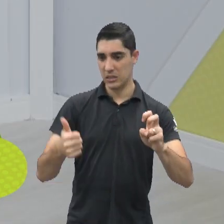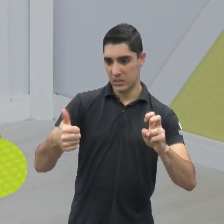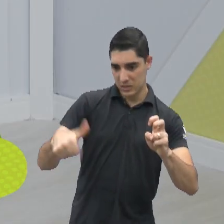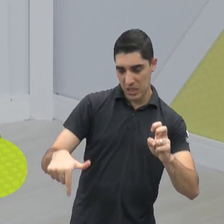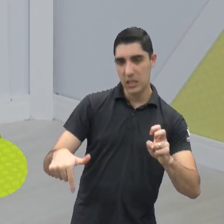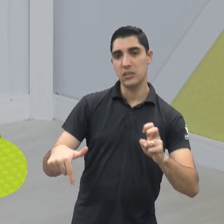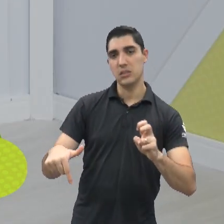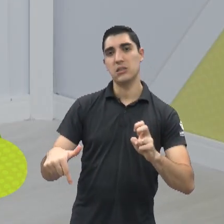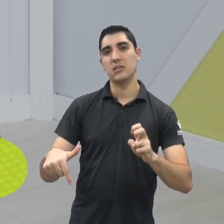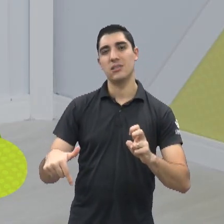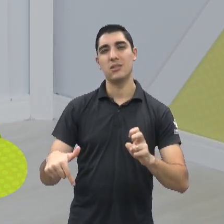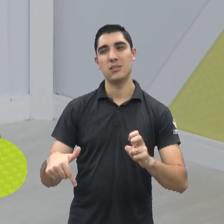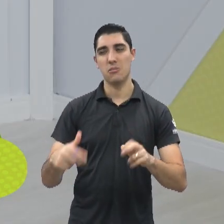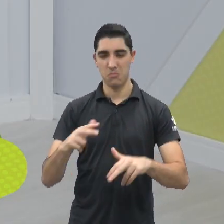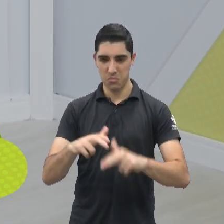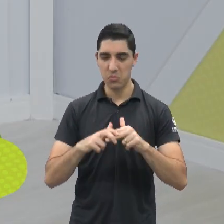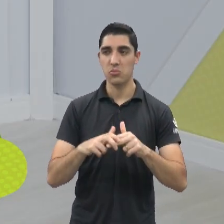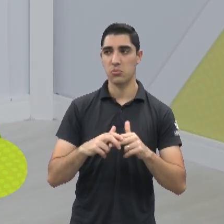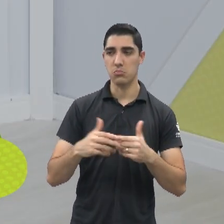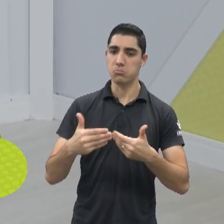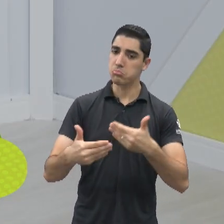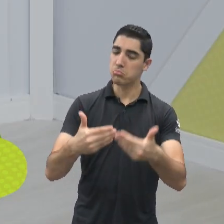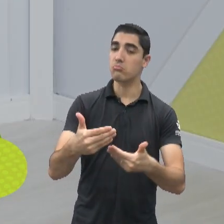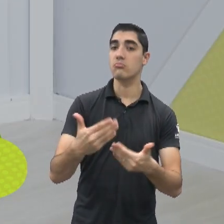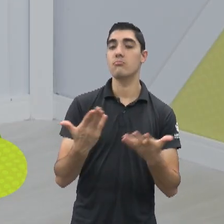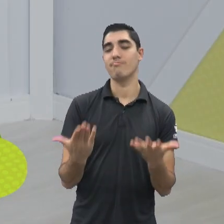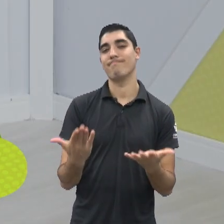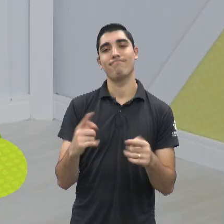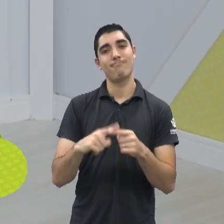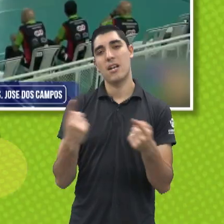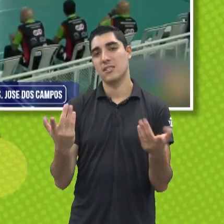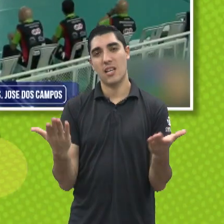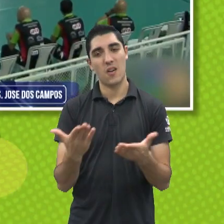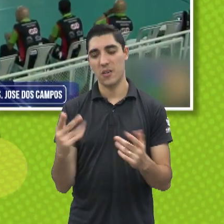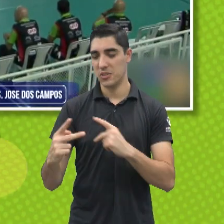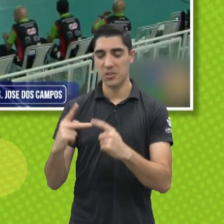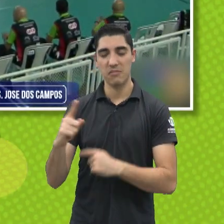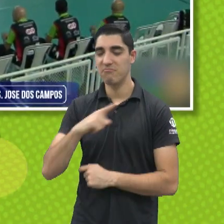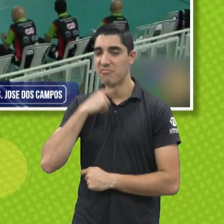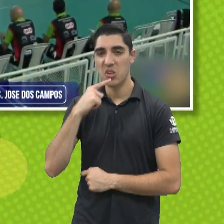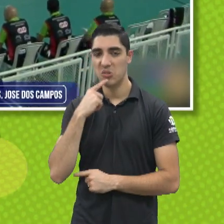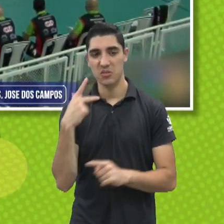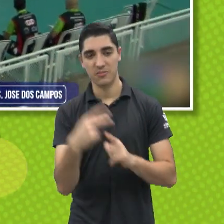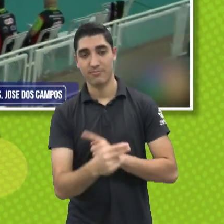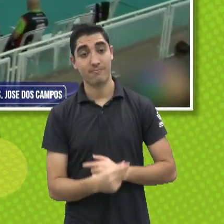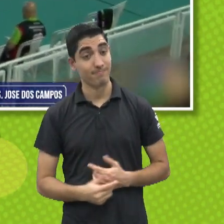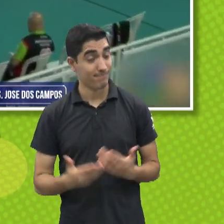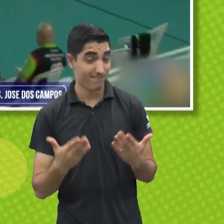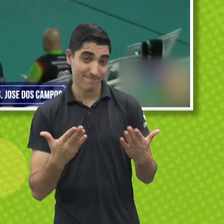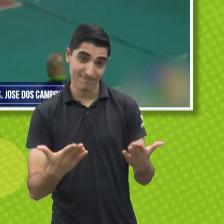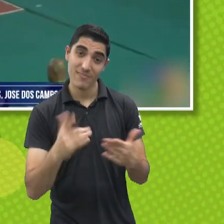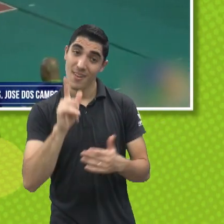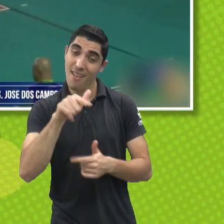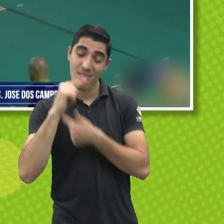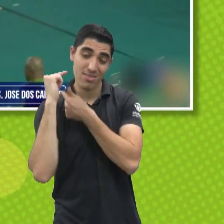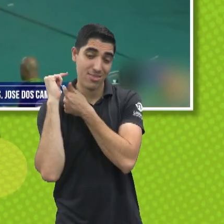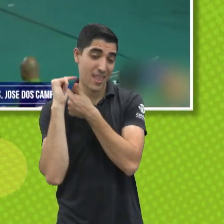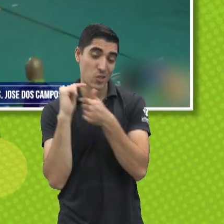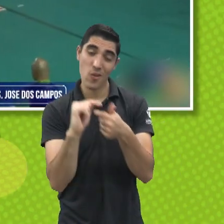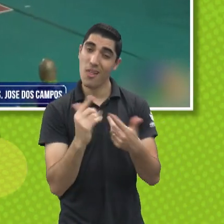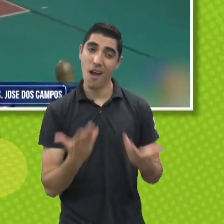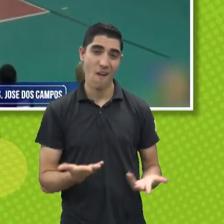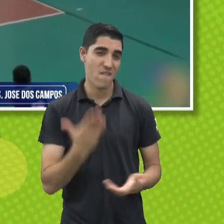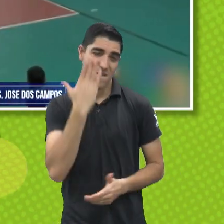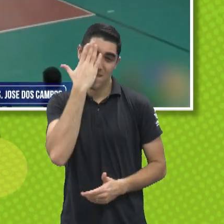de volta, né, nos 2 primeiros sets, mas não conseguiu aí ser páreo para o Pinda. Clássico é clássico, né? Infelizmente, o